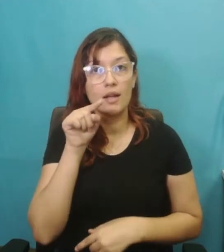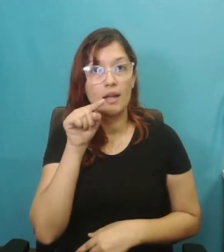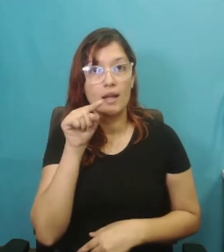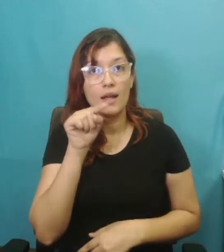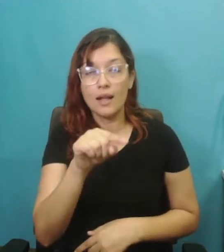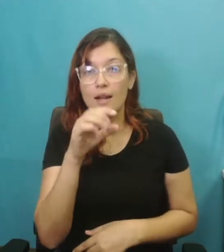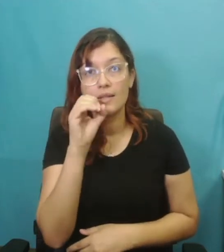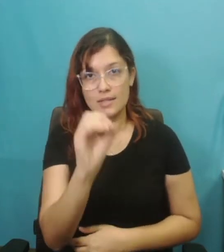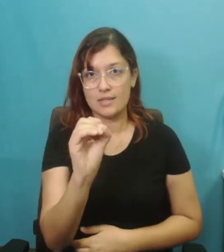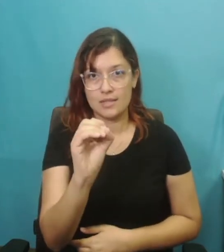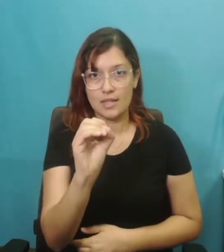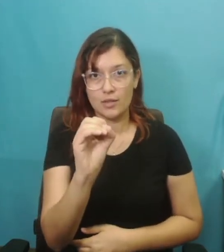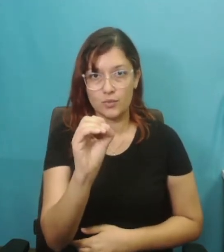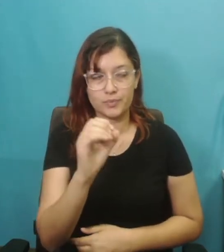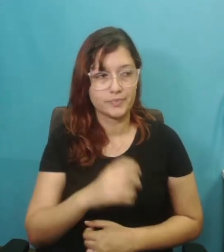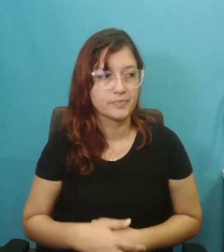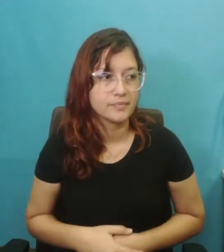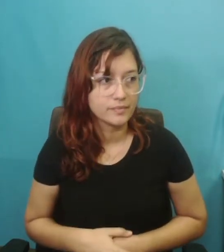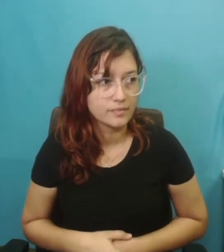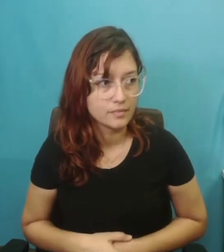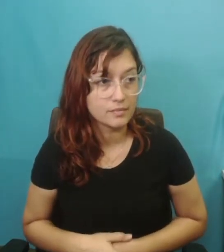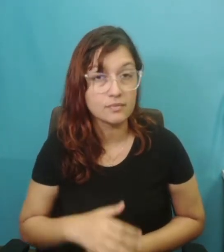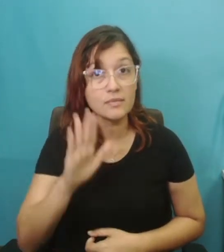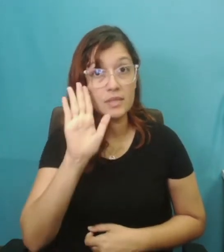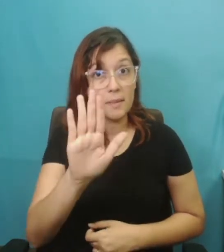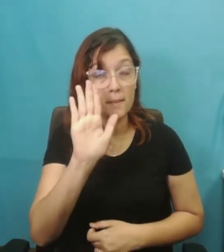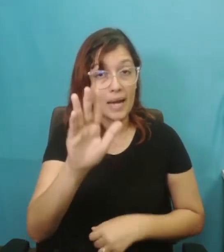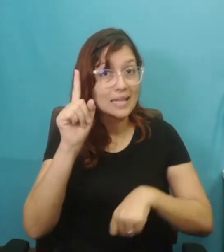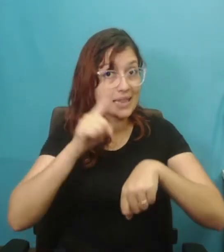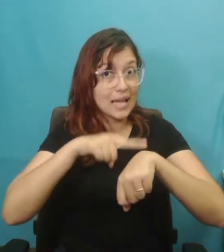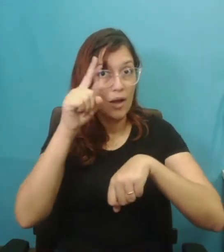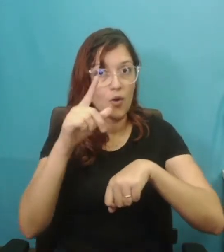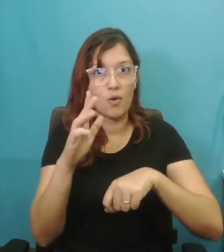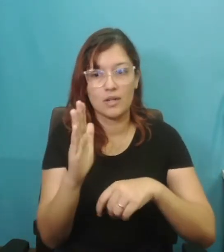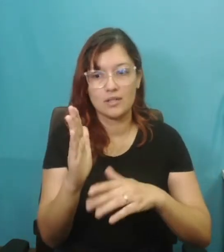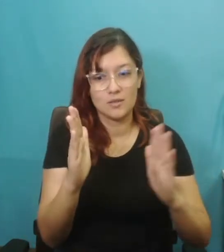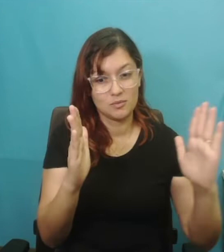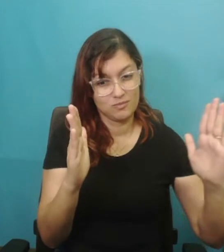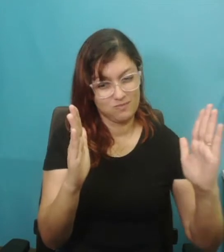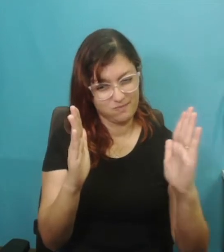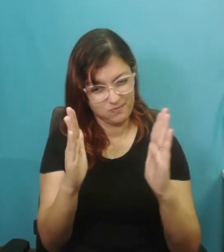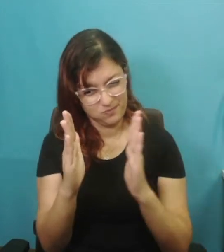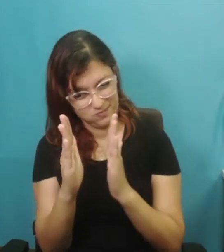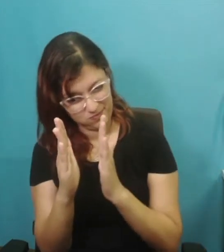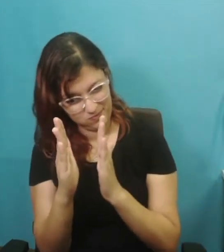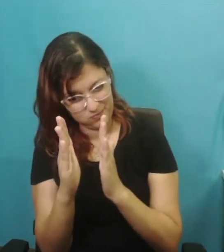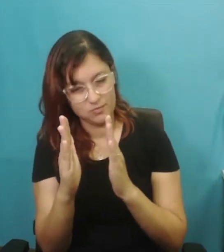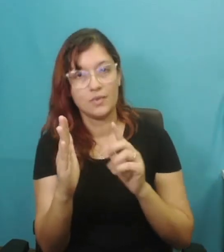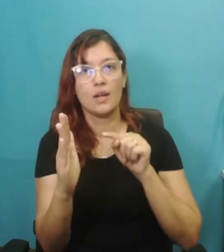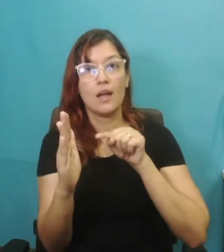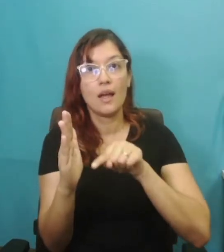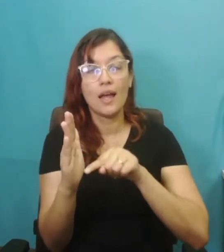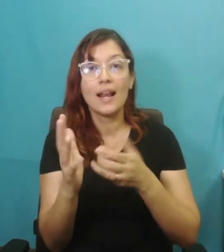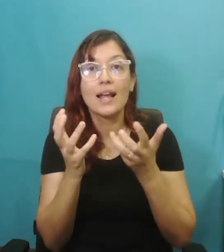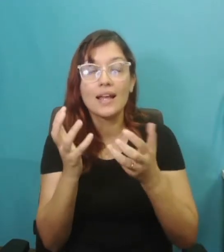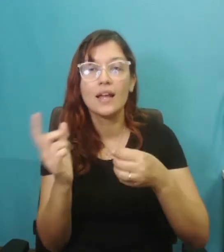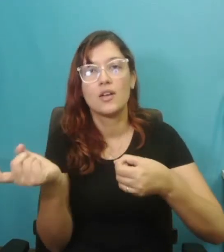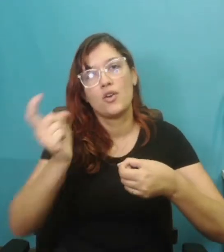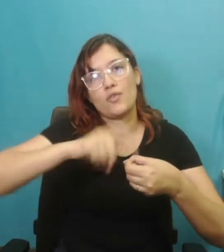comprimindo. Então ele está ali no momento inicial. Mas na hora que eu aplico a